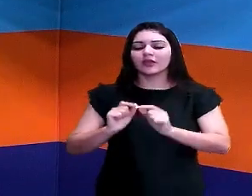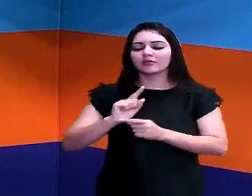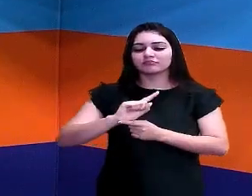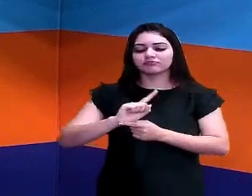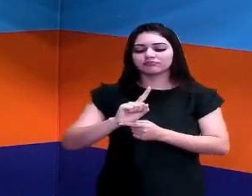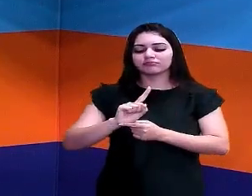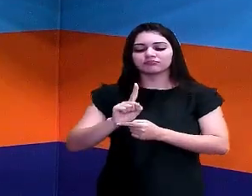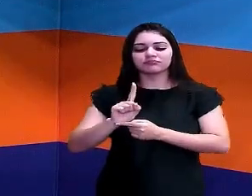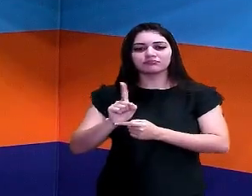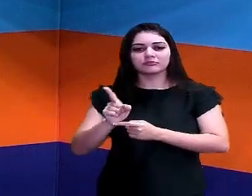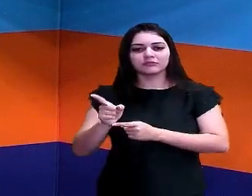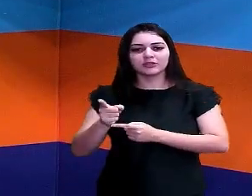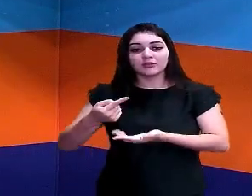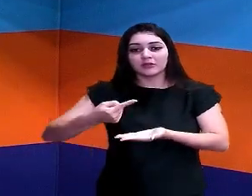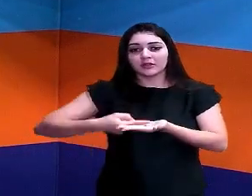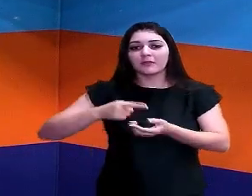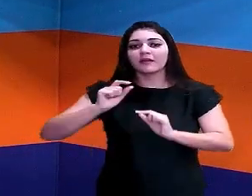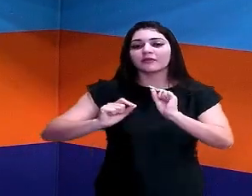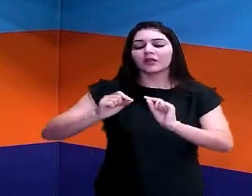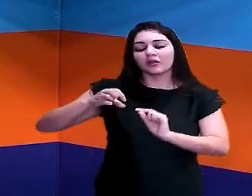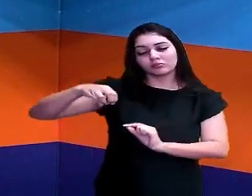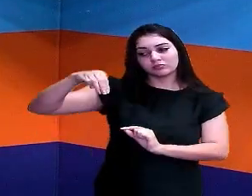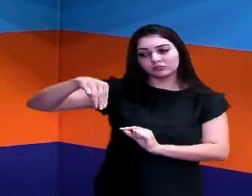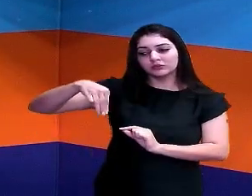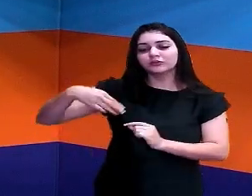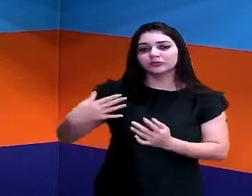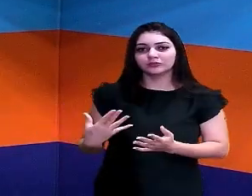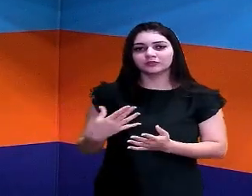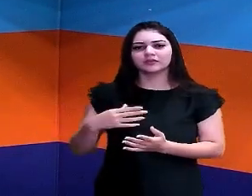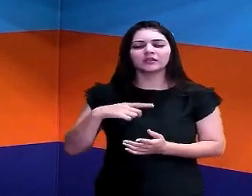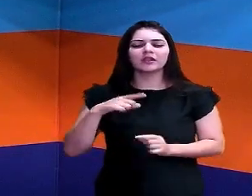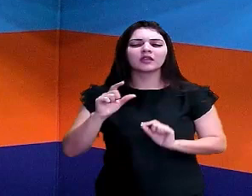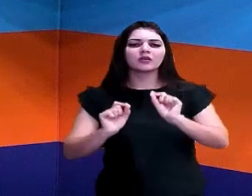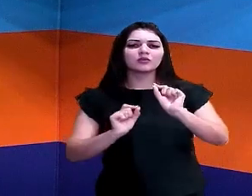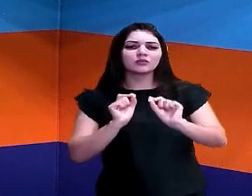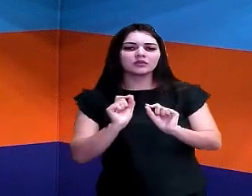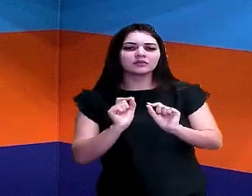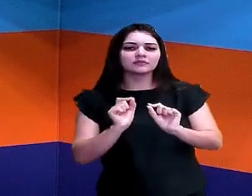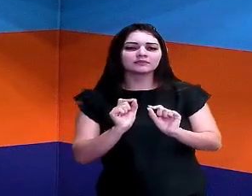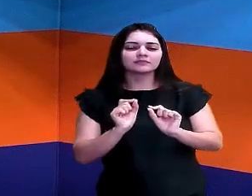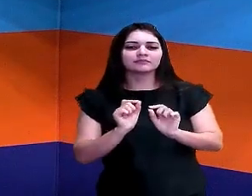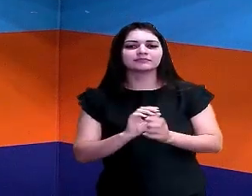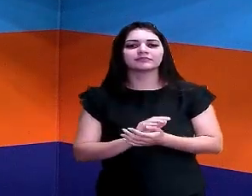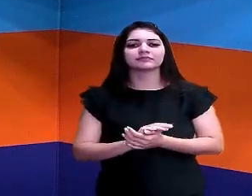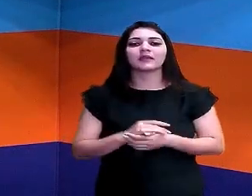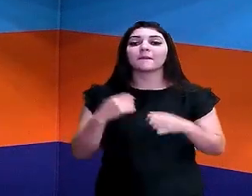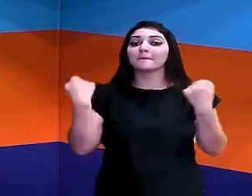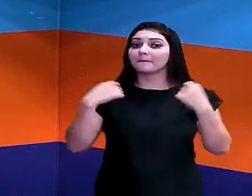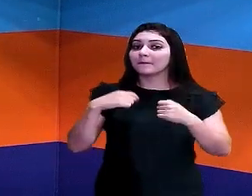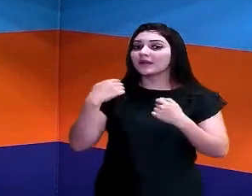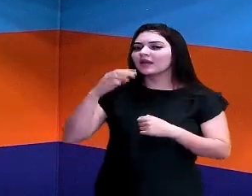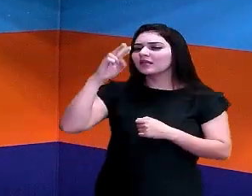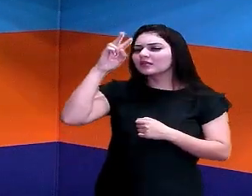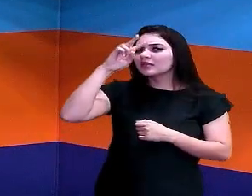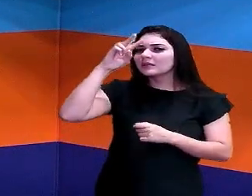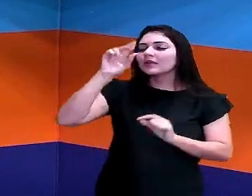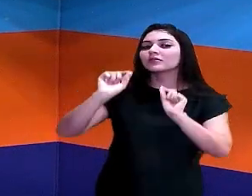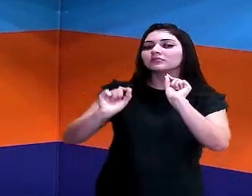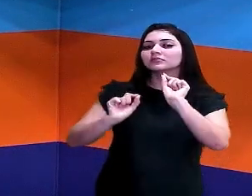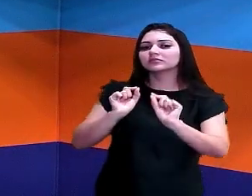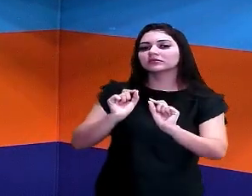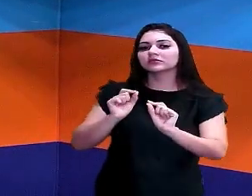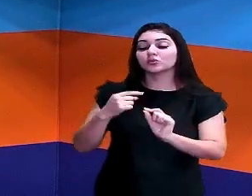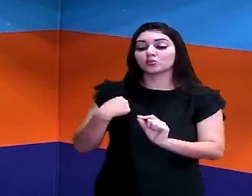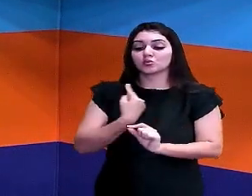ponteiros que marcam os minutos, né? E aí eu tenho lá, preciso lembrar, né, que os